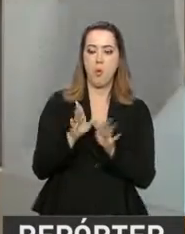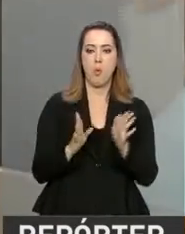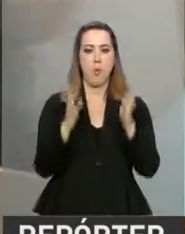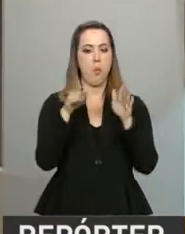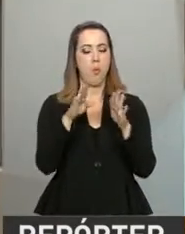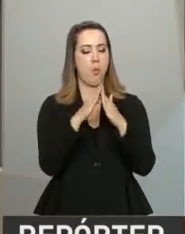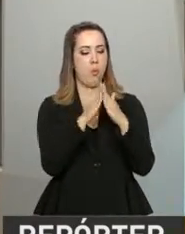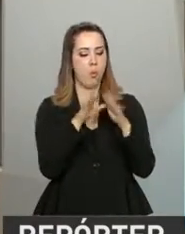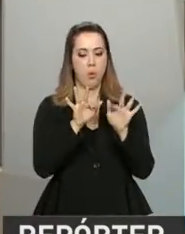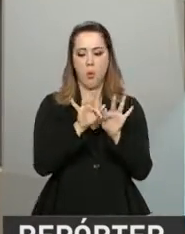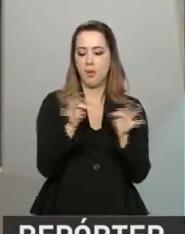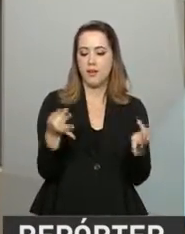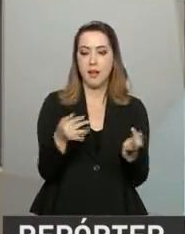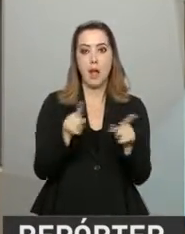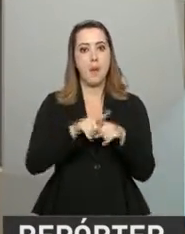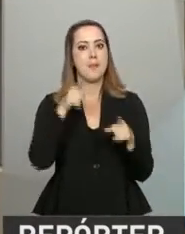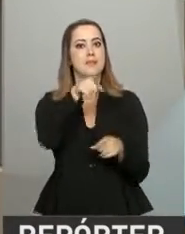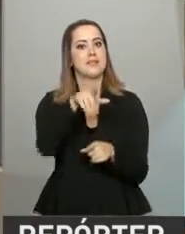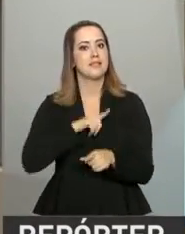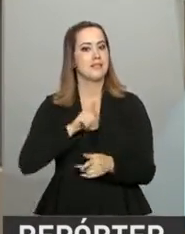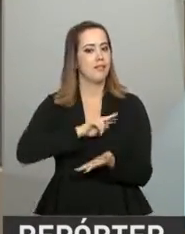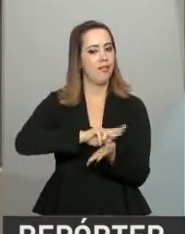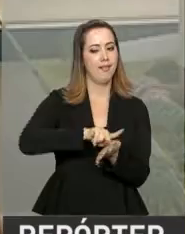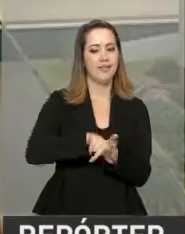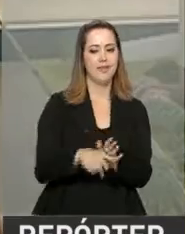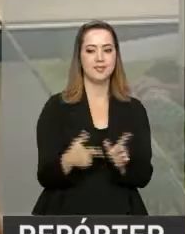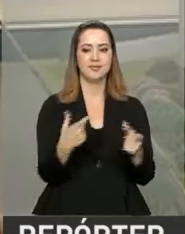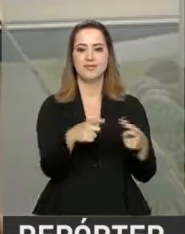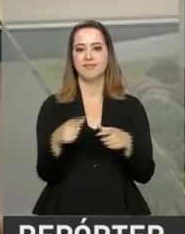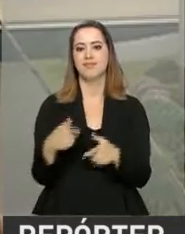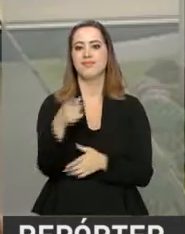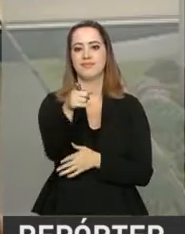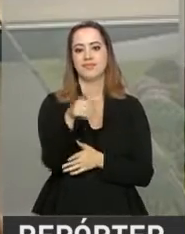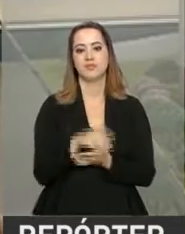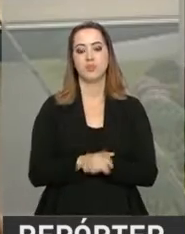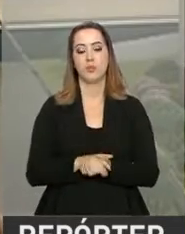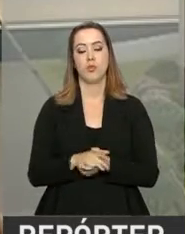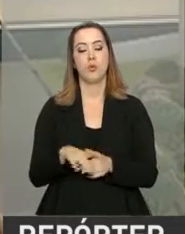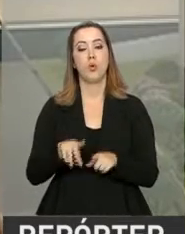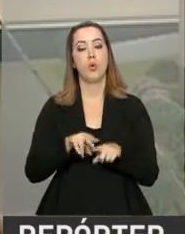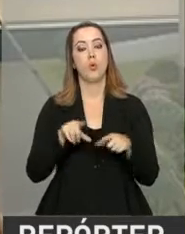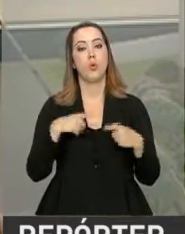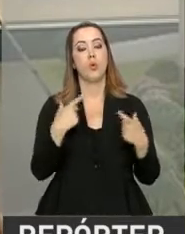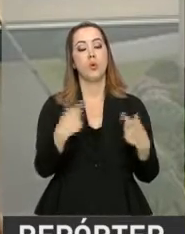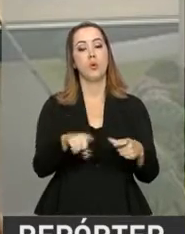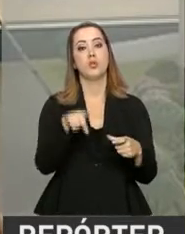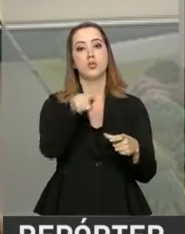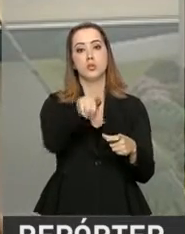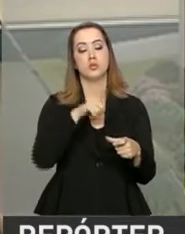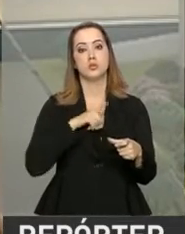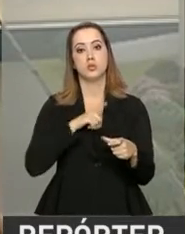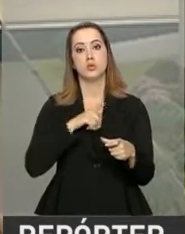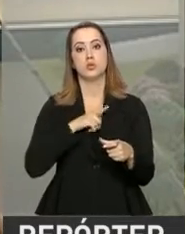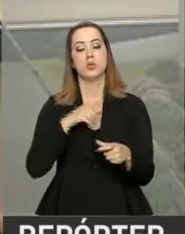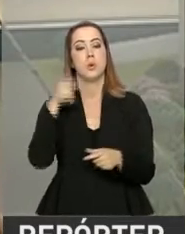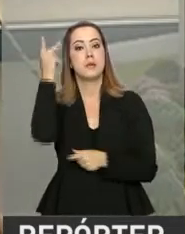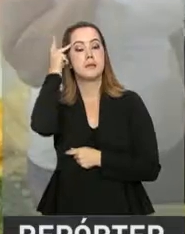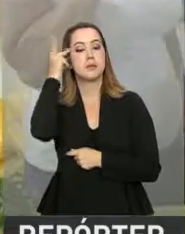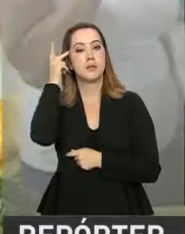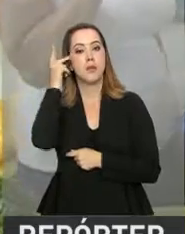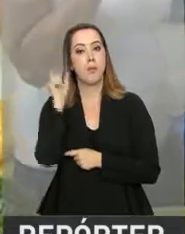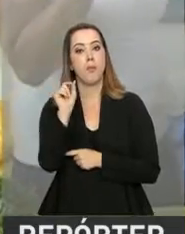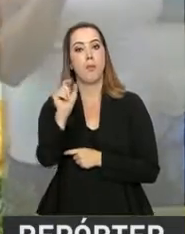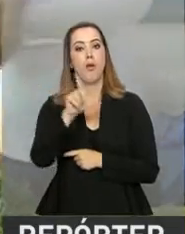está me surpreendendo. Tem bastante coisa, assim. O estande desse empreendimento, que fica na Zona Leste de São